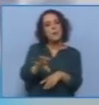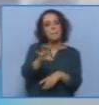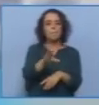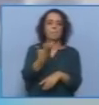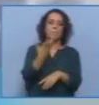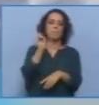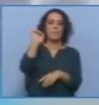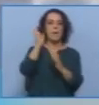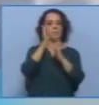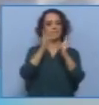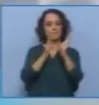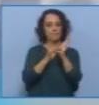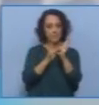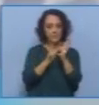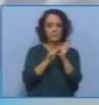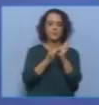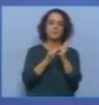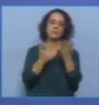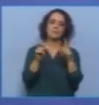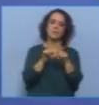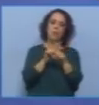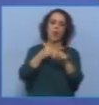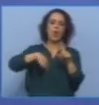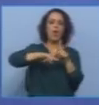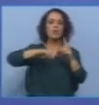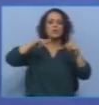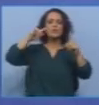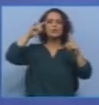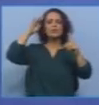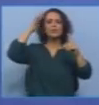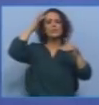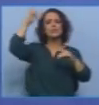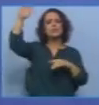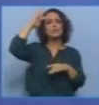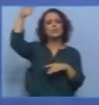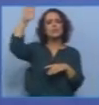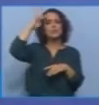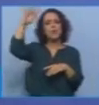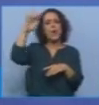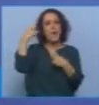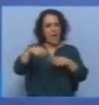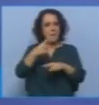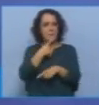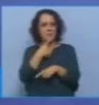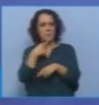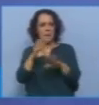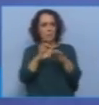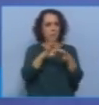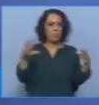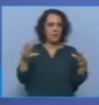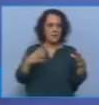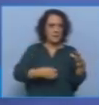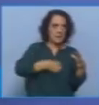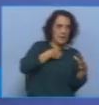Cristo, até entendemos teoricamente, mas depois há um desfazamento entre o sentir isto, não